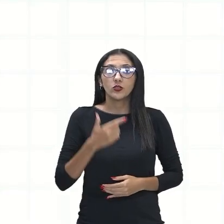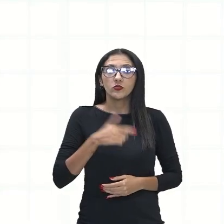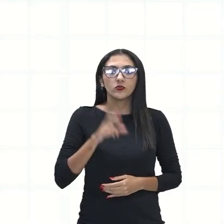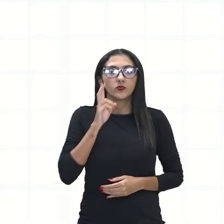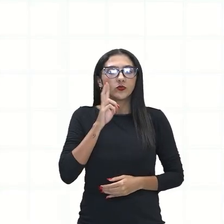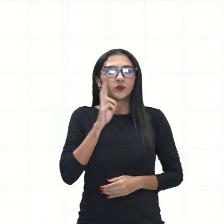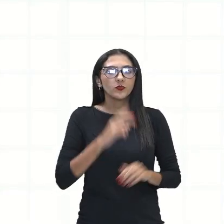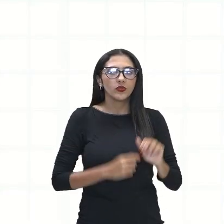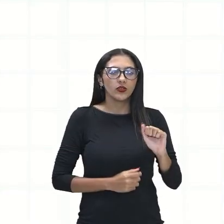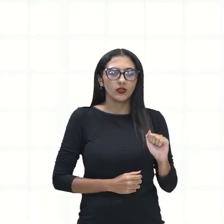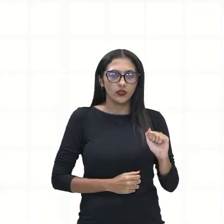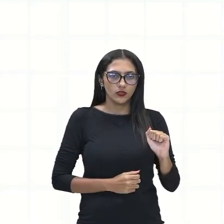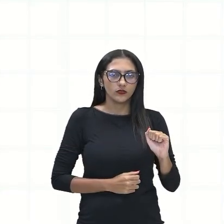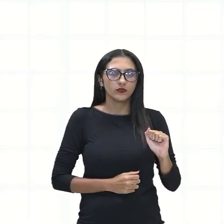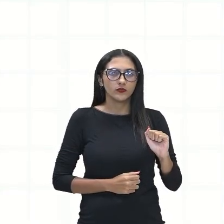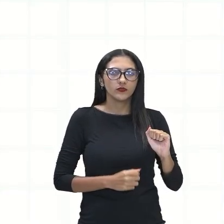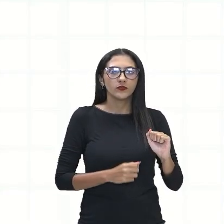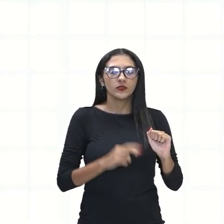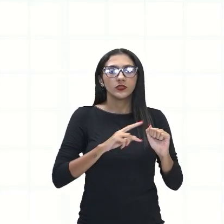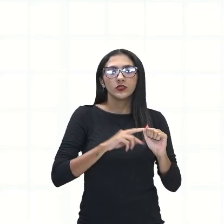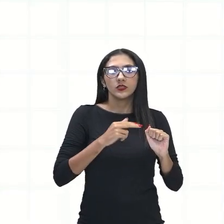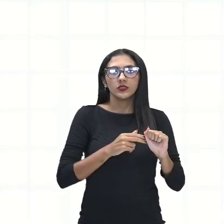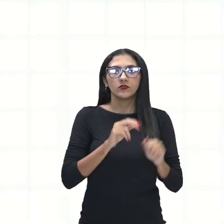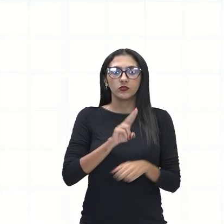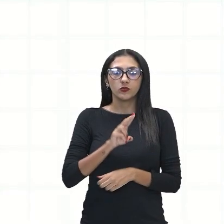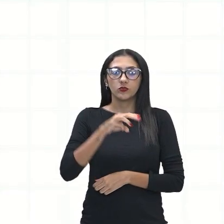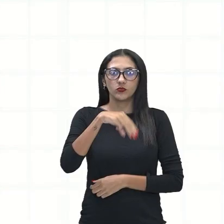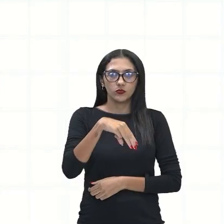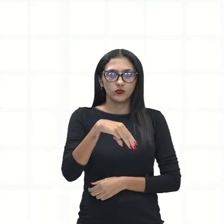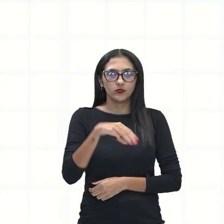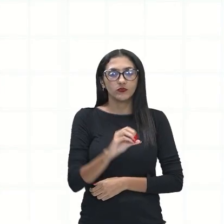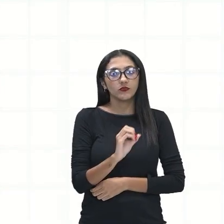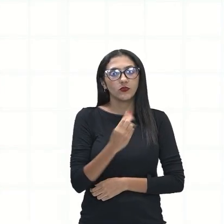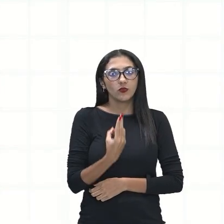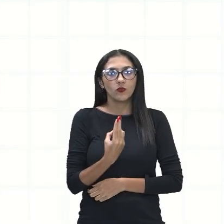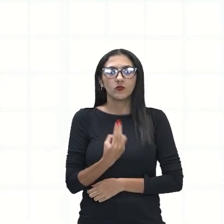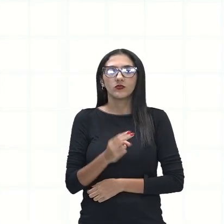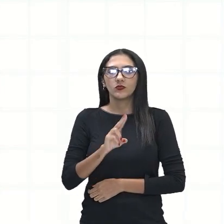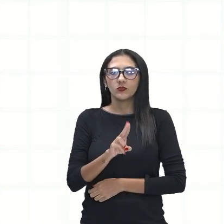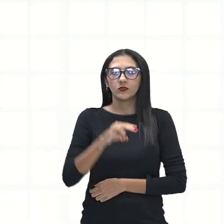significam um ou uma.